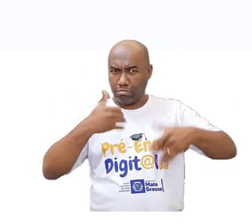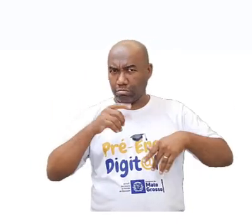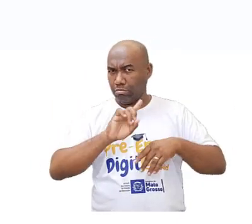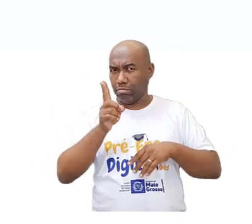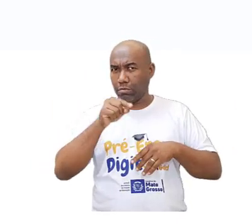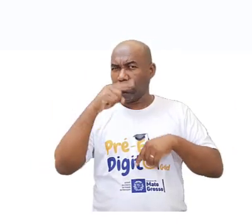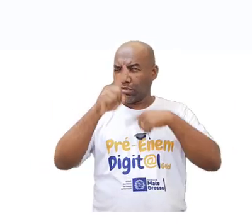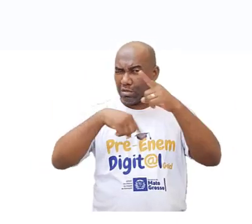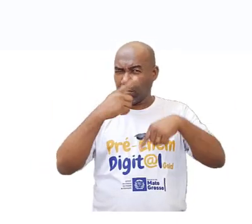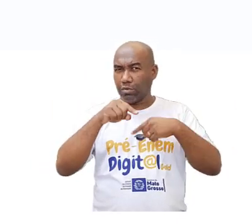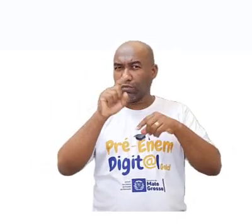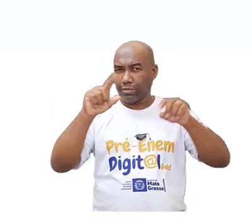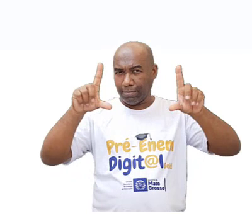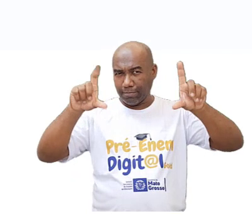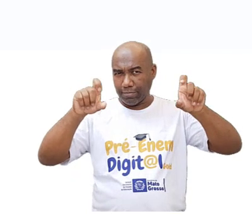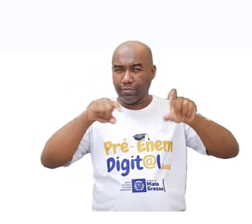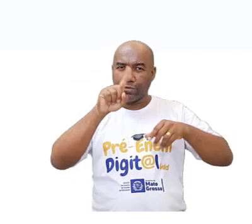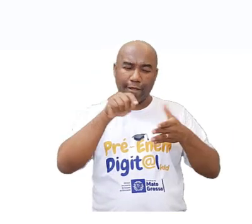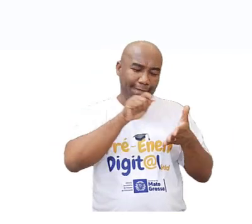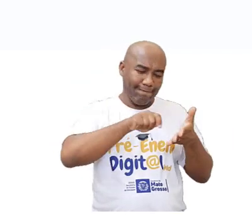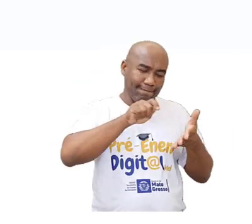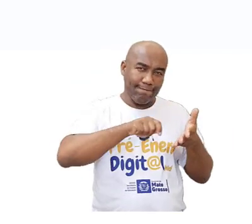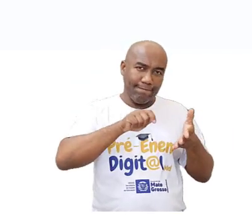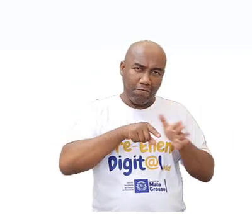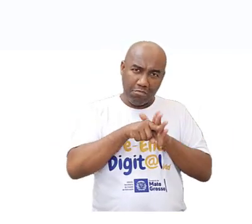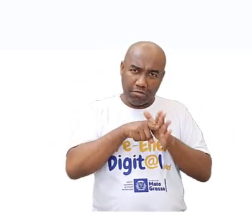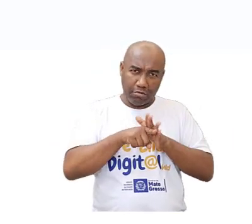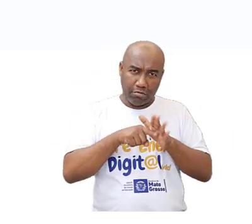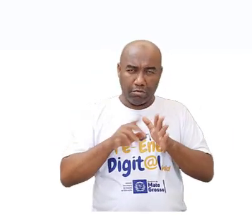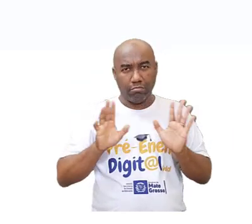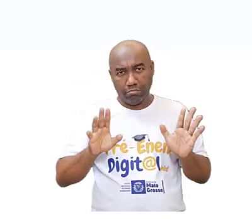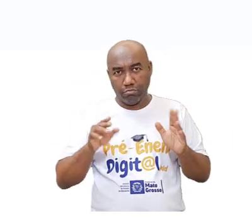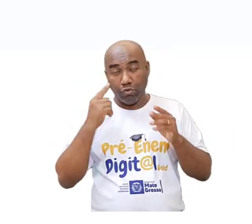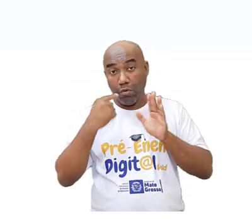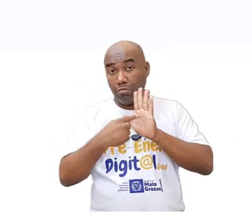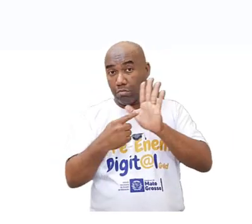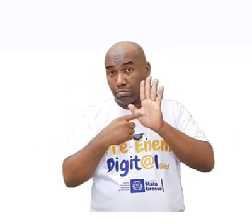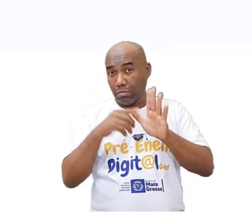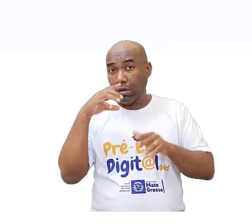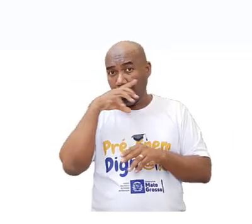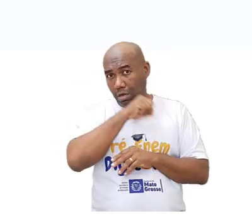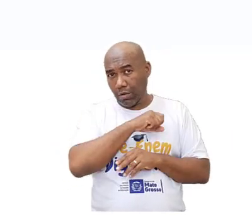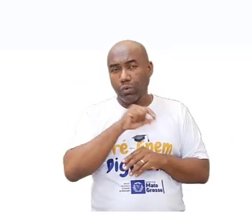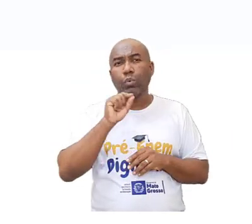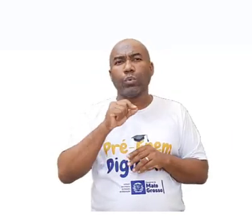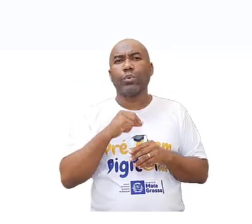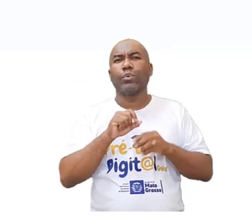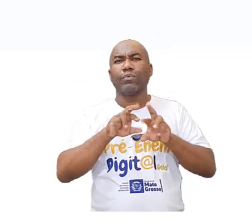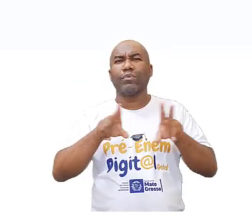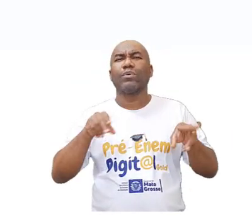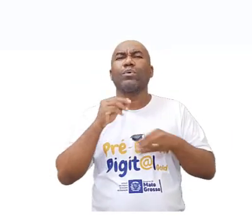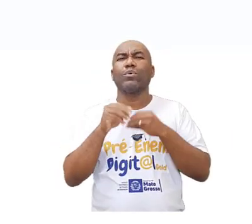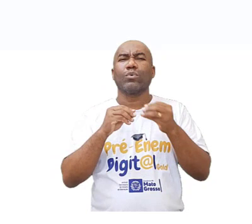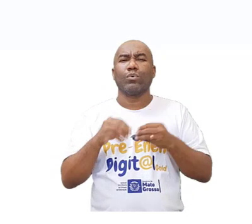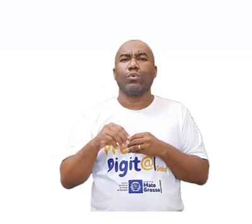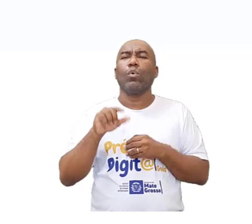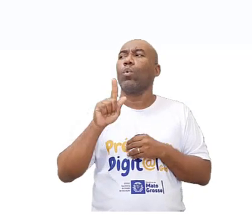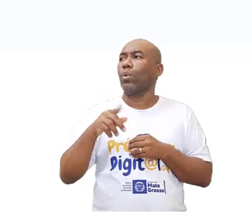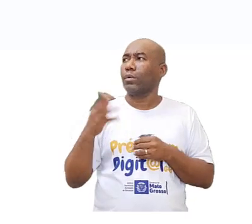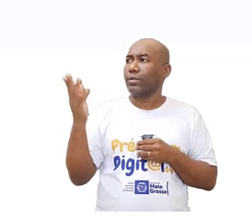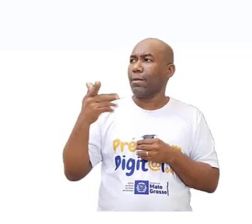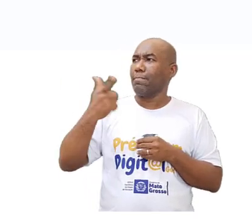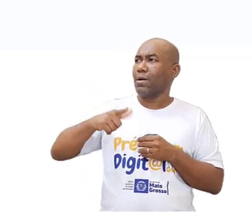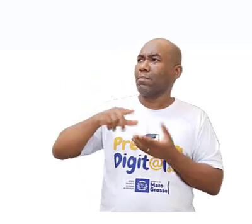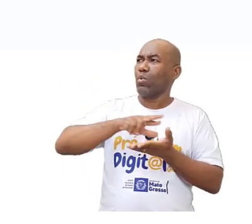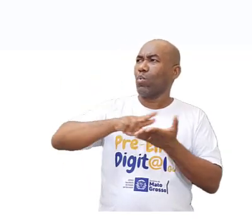explicar, certo? E depois você vai tirar um print, anotar e pesquisar. Eu trouxe para você os gomifes. O que